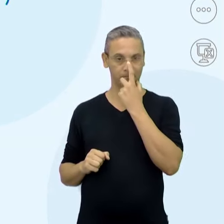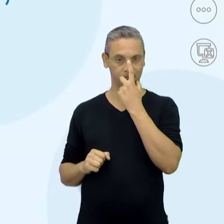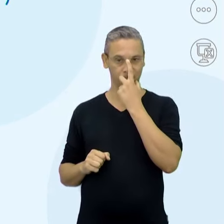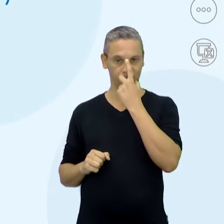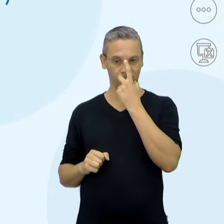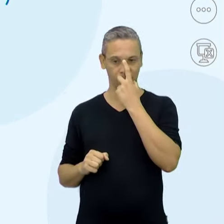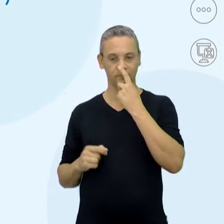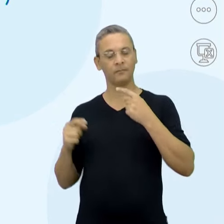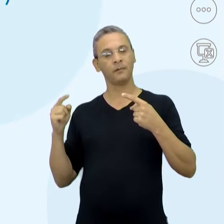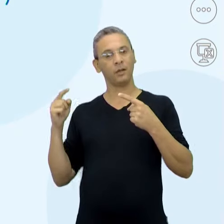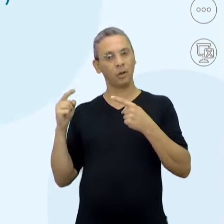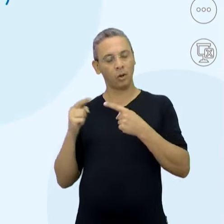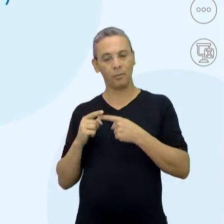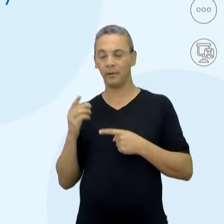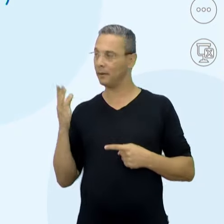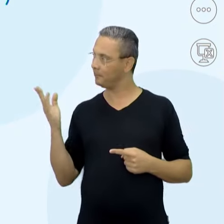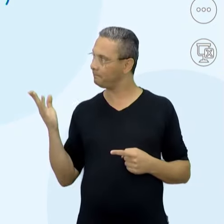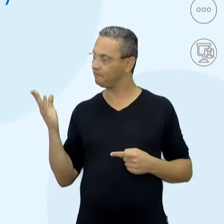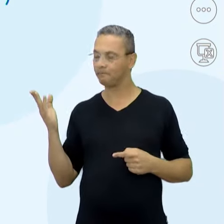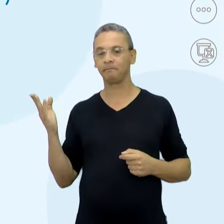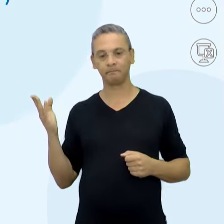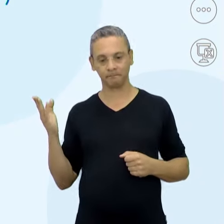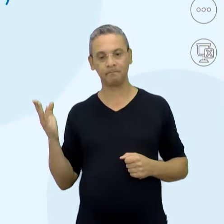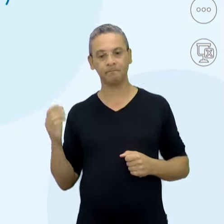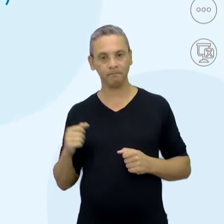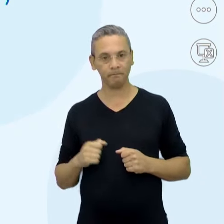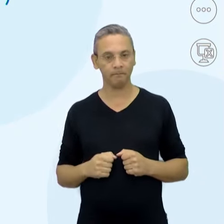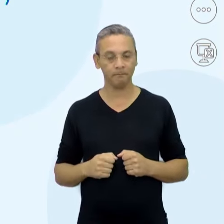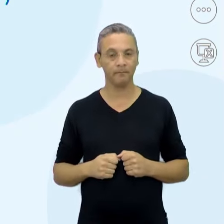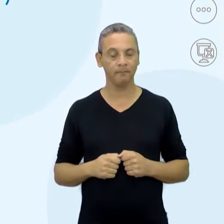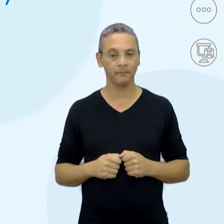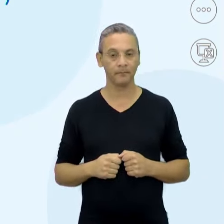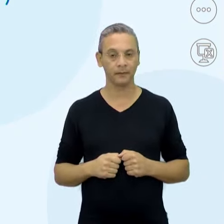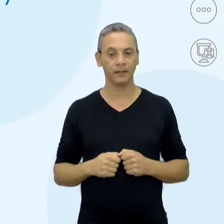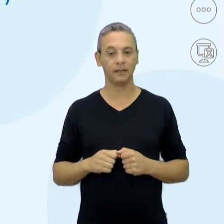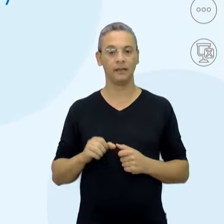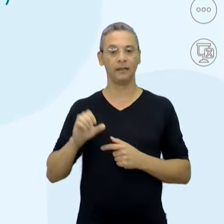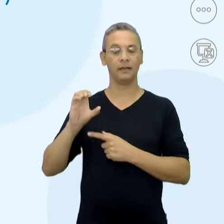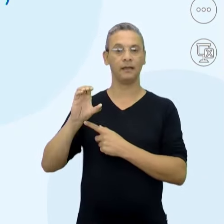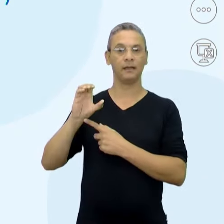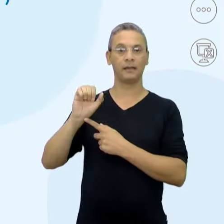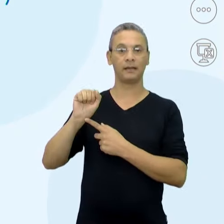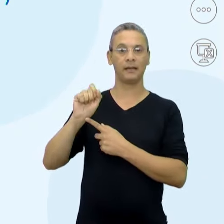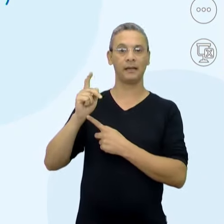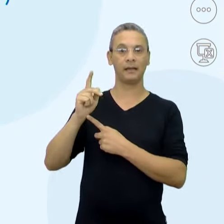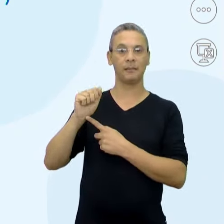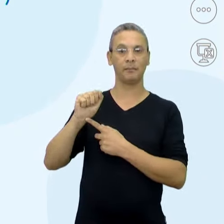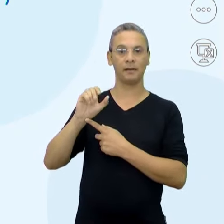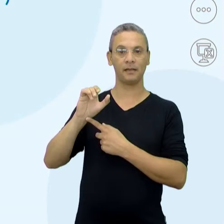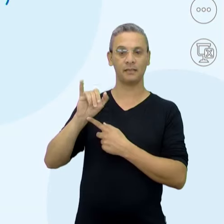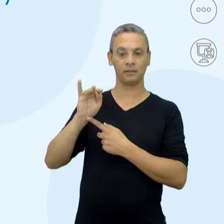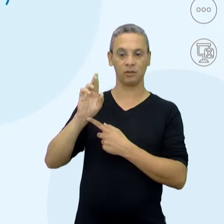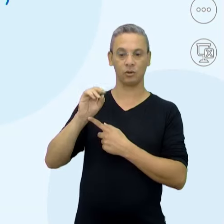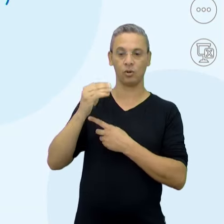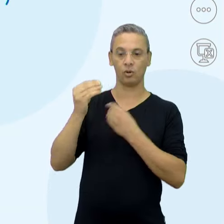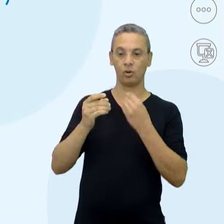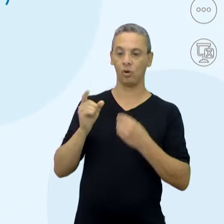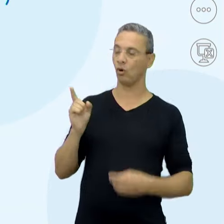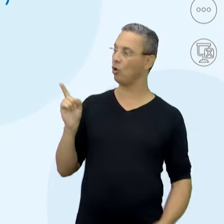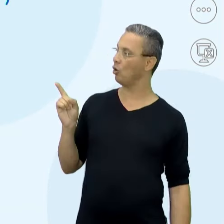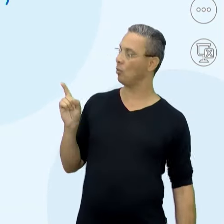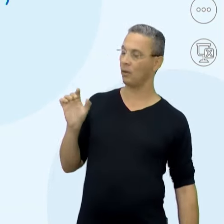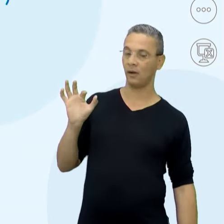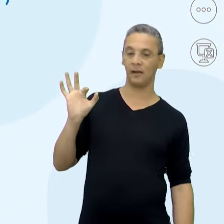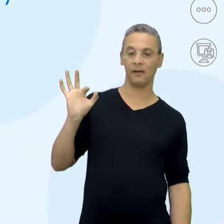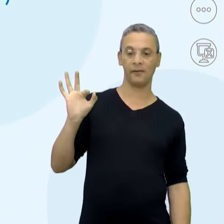é representado desta forma, né? O capacitor, a unidade é em